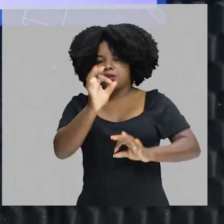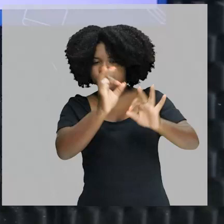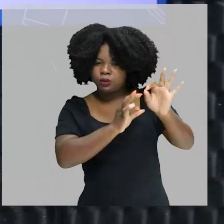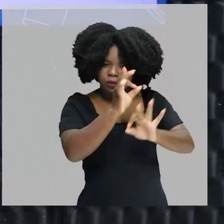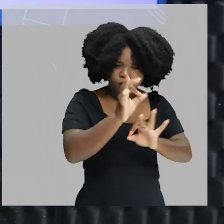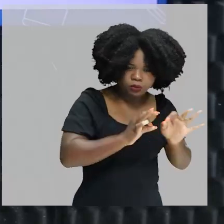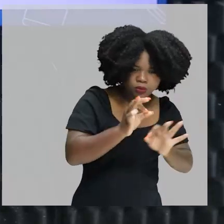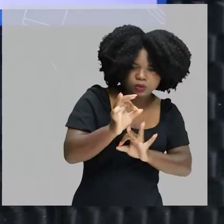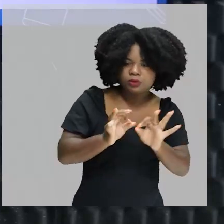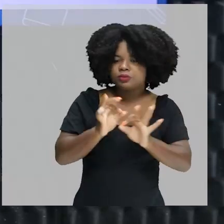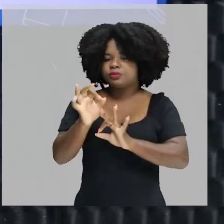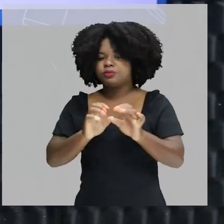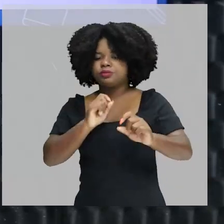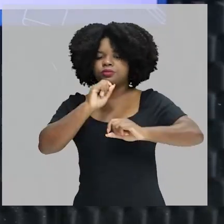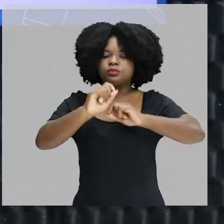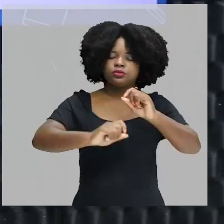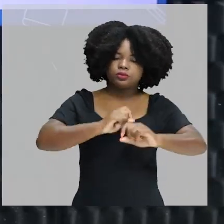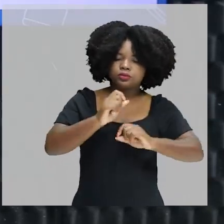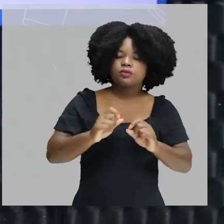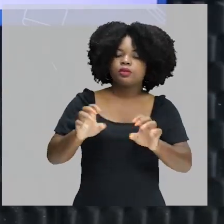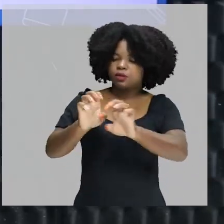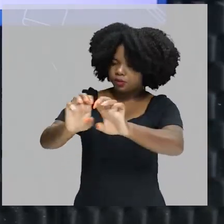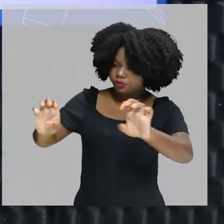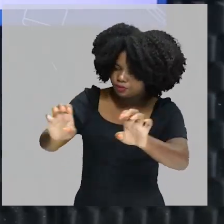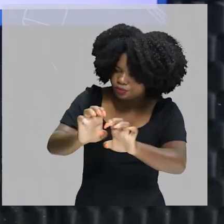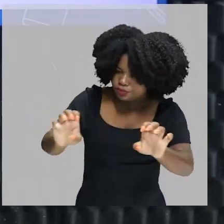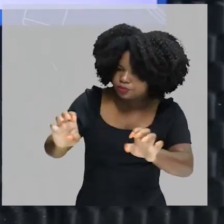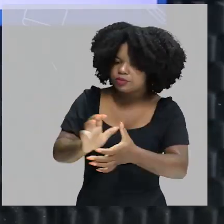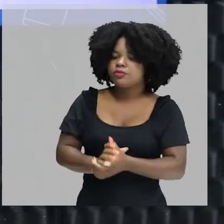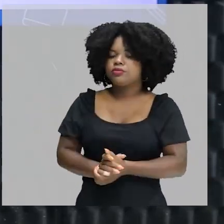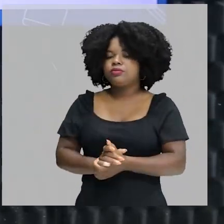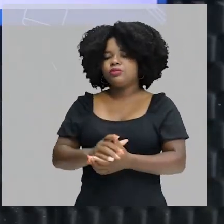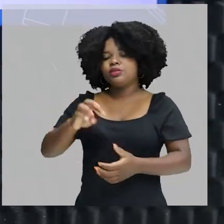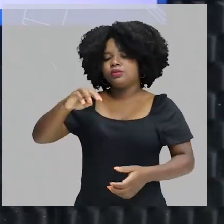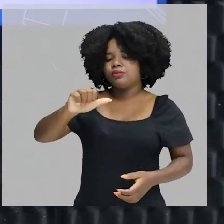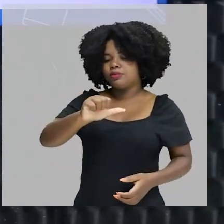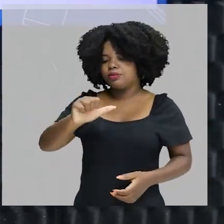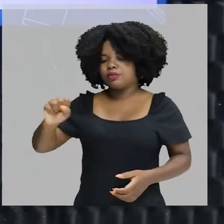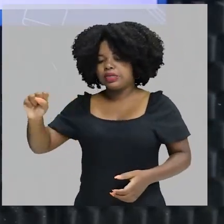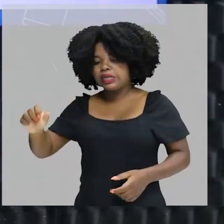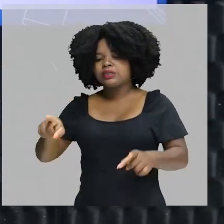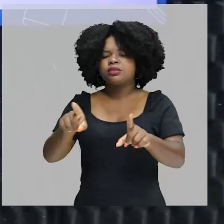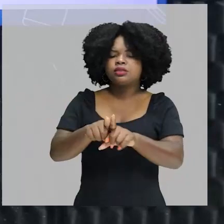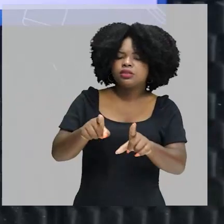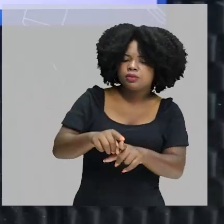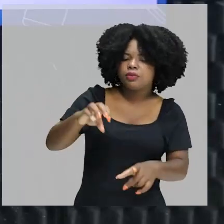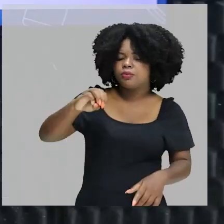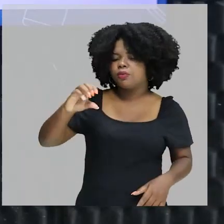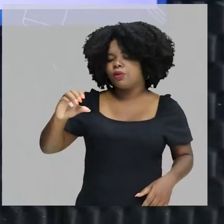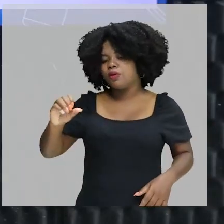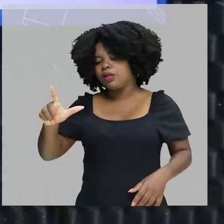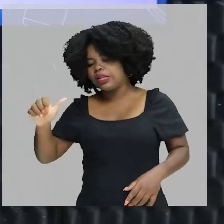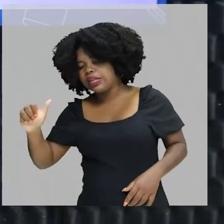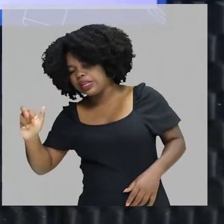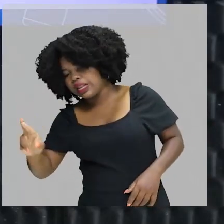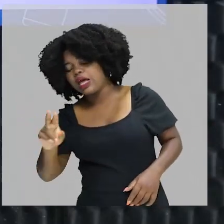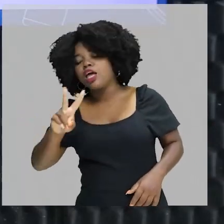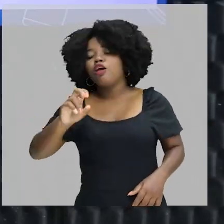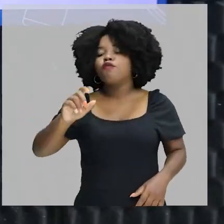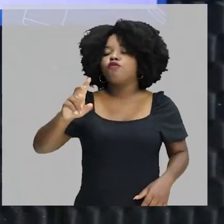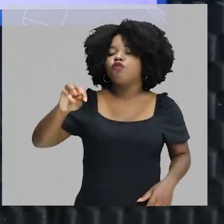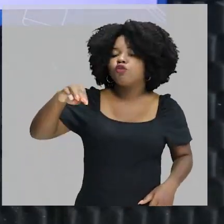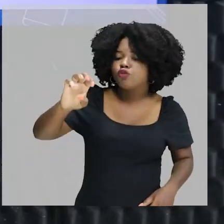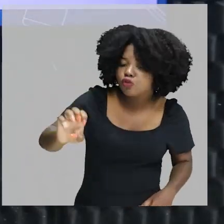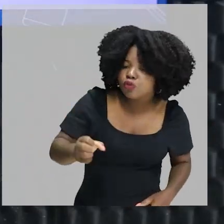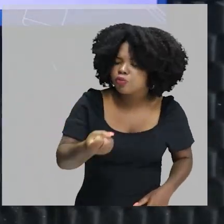3 simples, através das grandezas mencionadas, massa, massa molar, volume